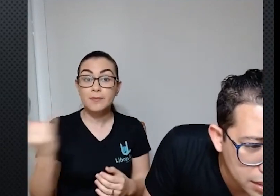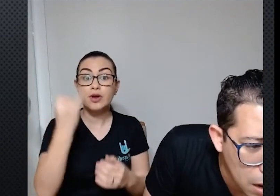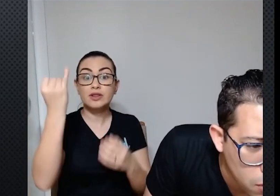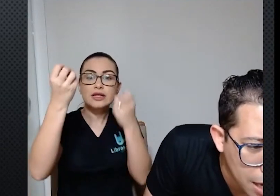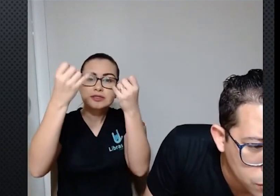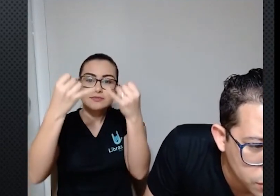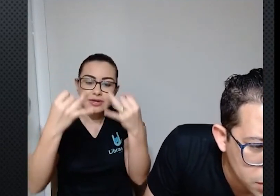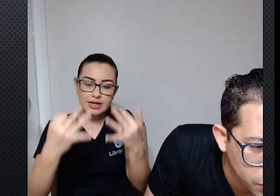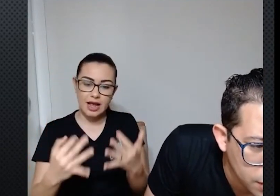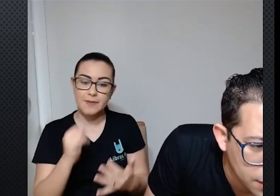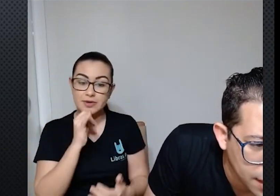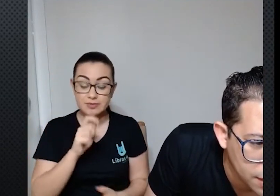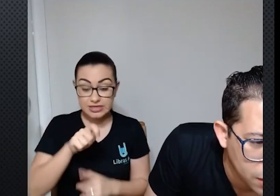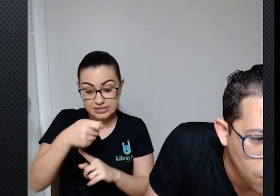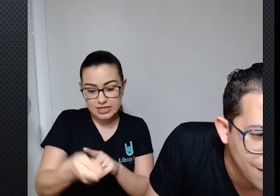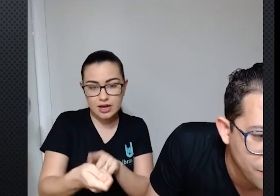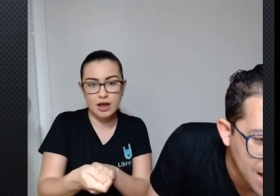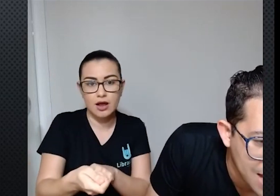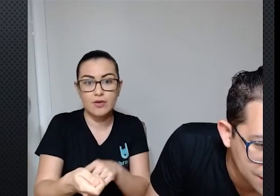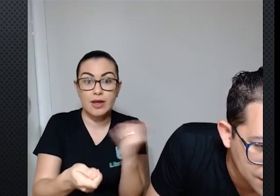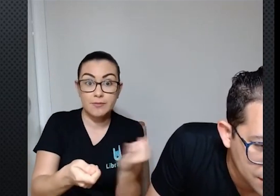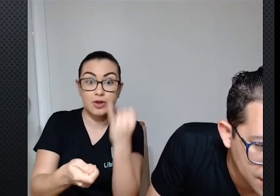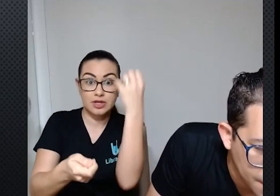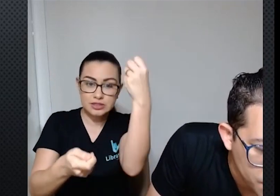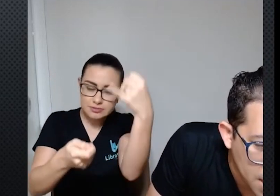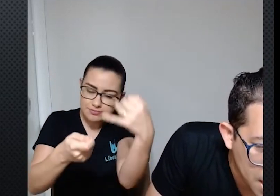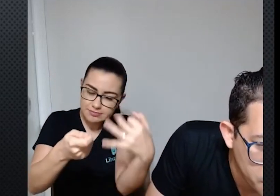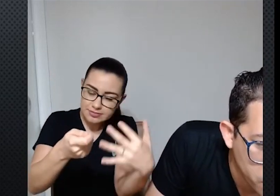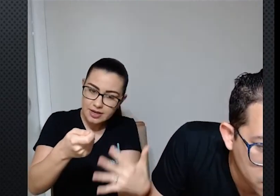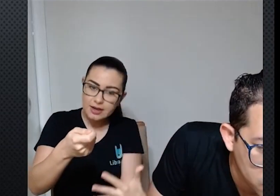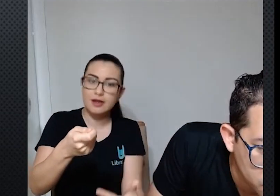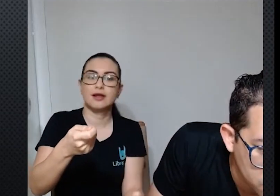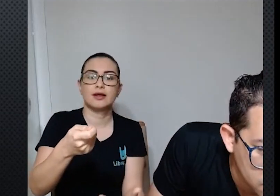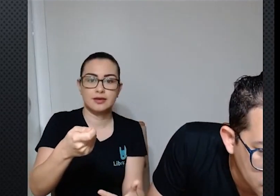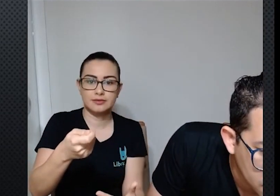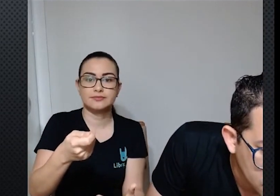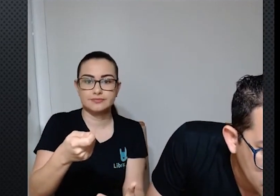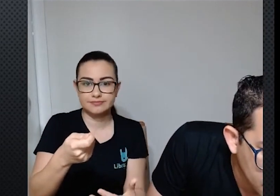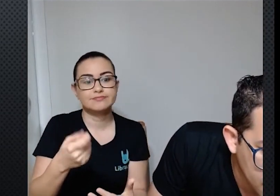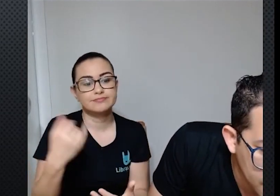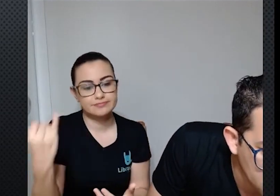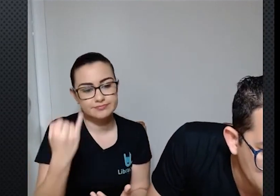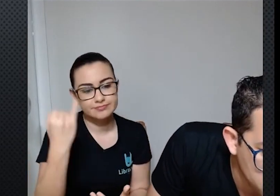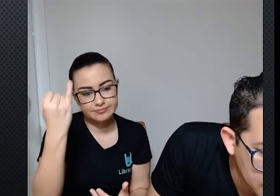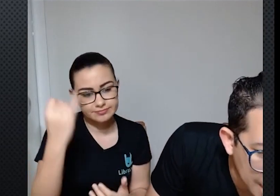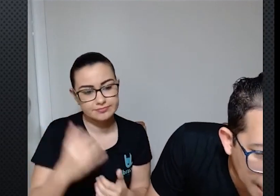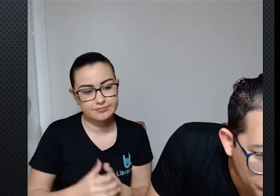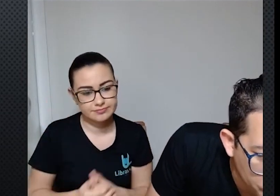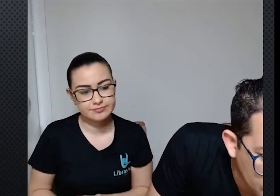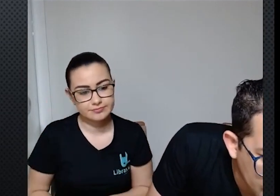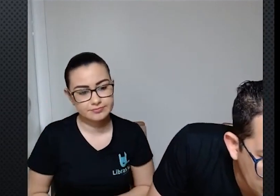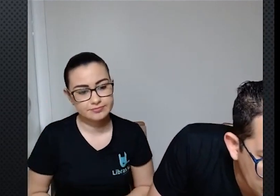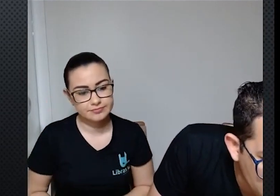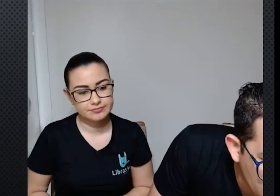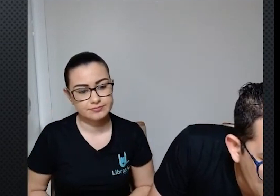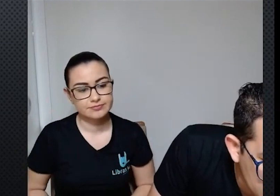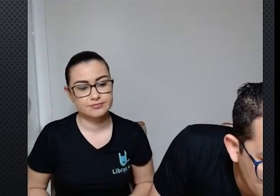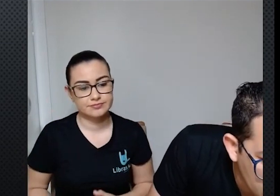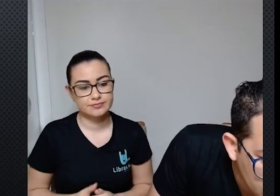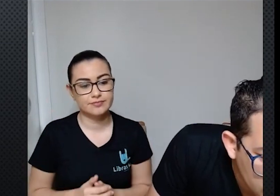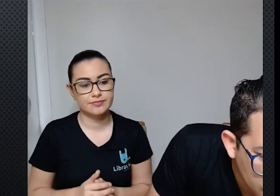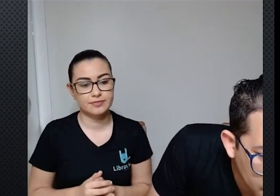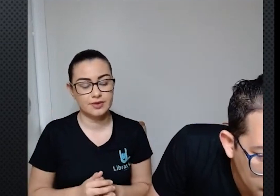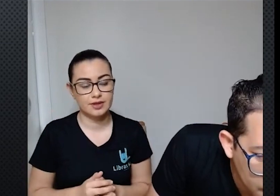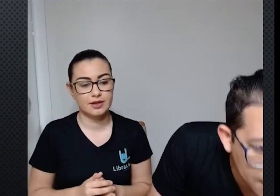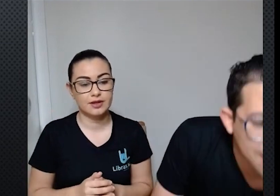um sinal caso você não entenda, ou a frase, né? É importante você explicar. Aí ele fala